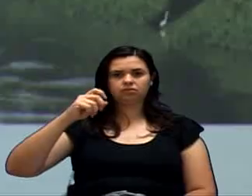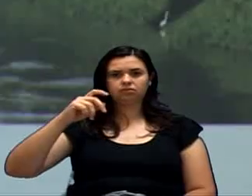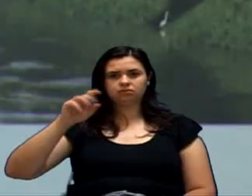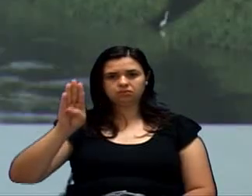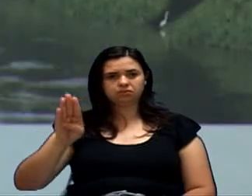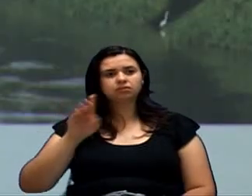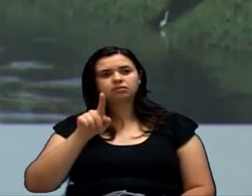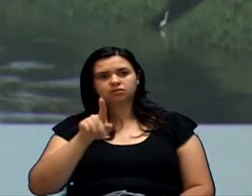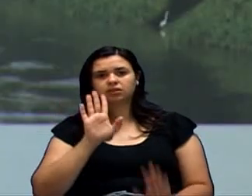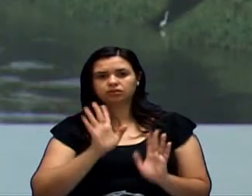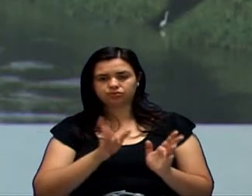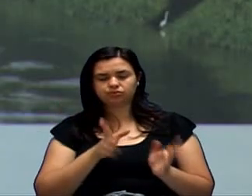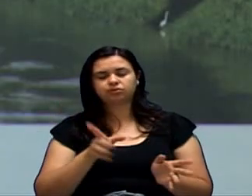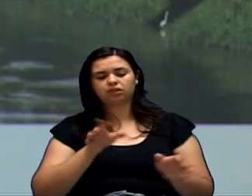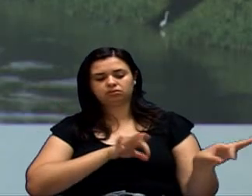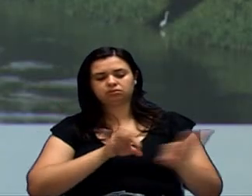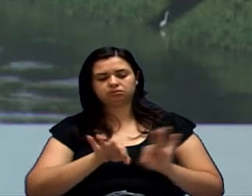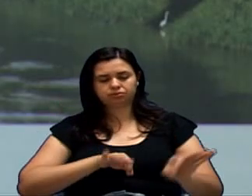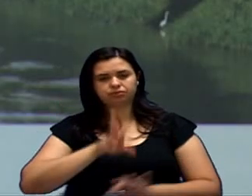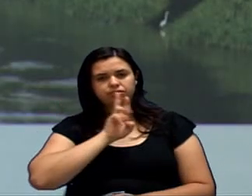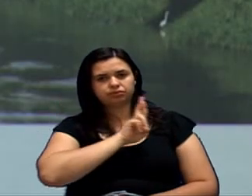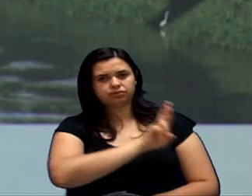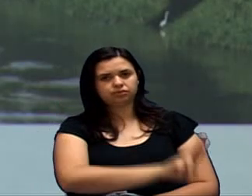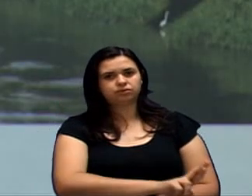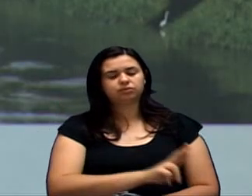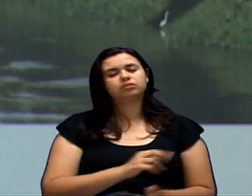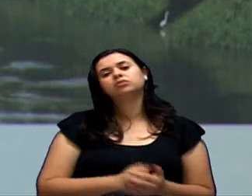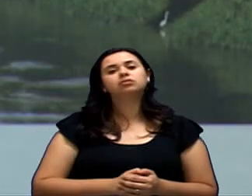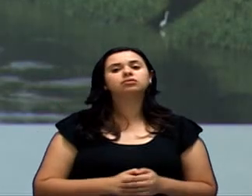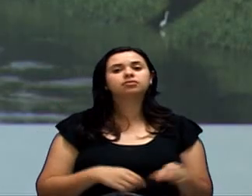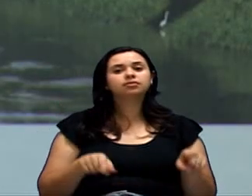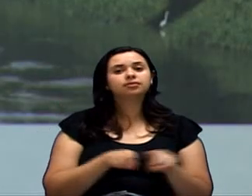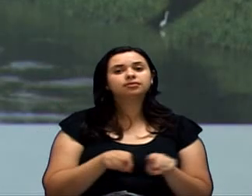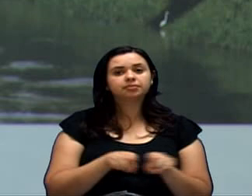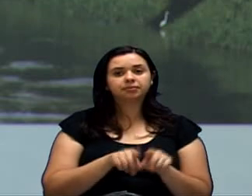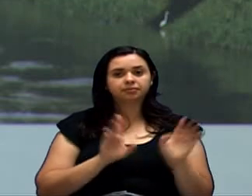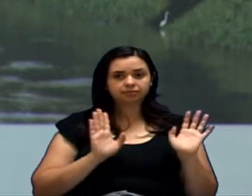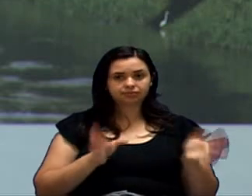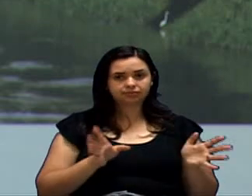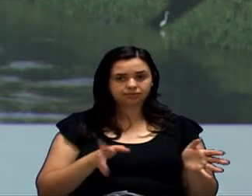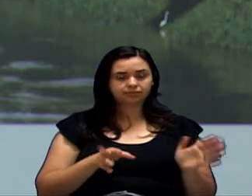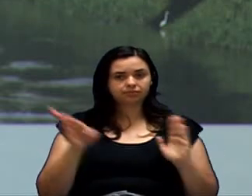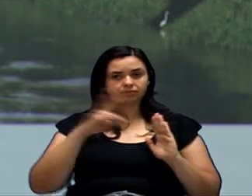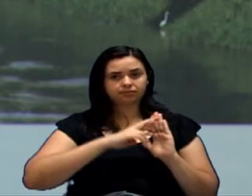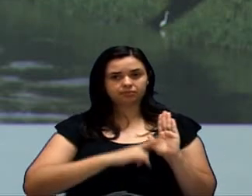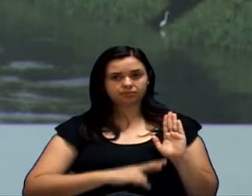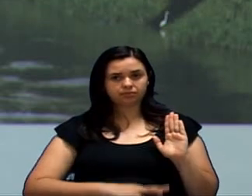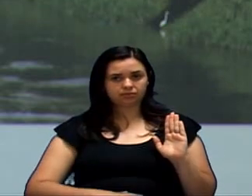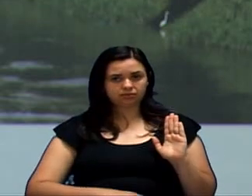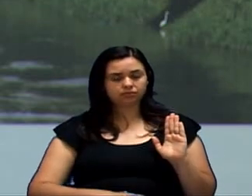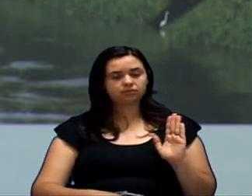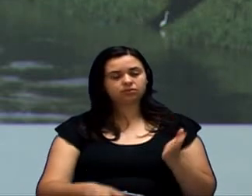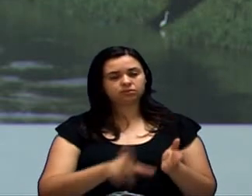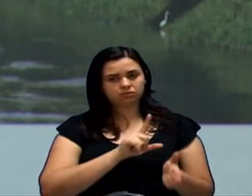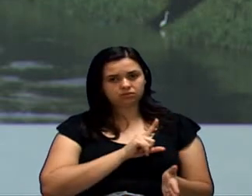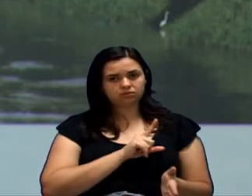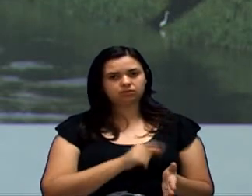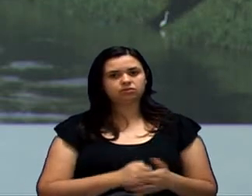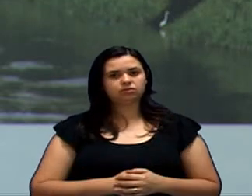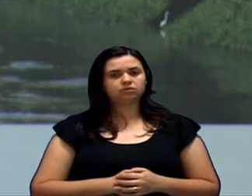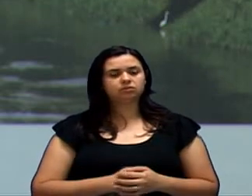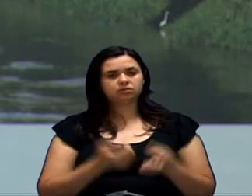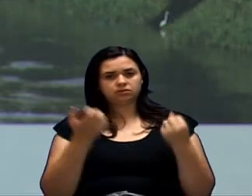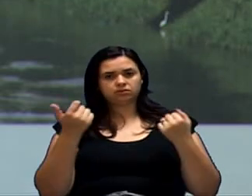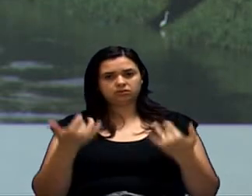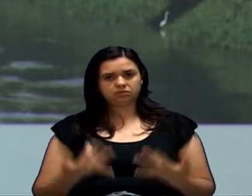resposta e que para a semana que vem ele também manda um pré-relatório para a Câmara dizendo